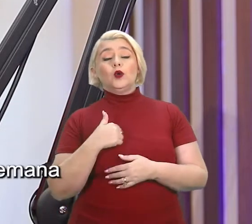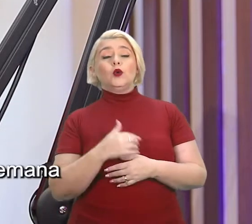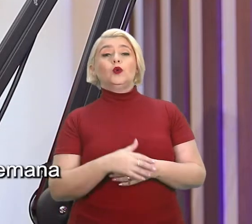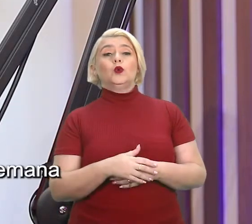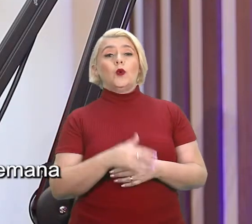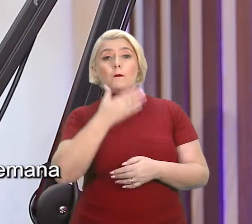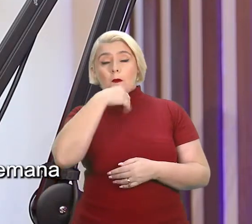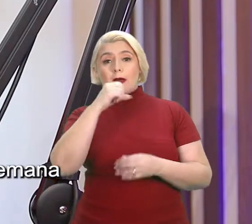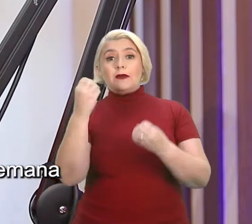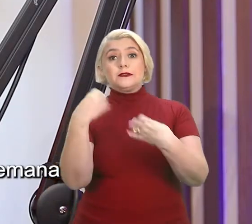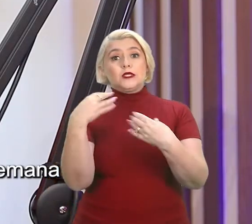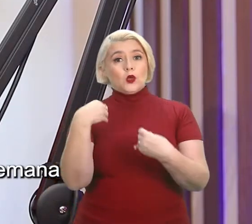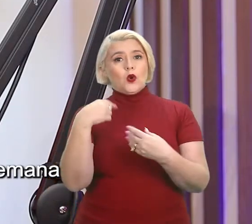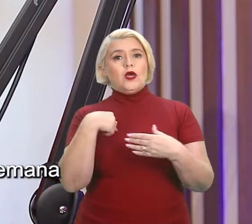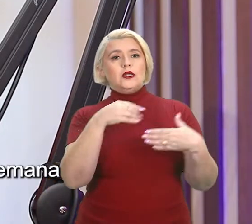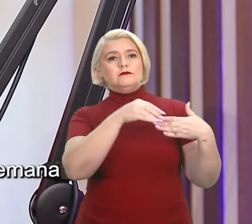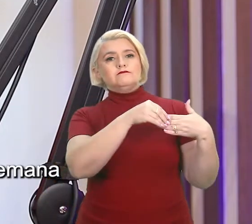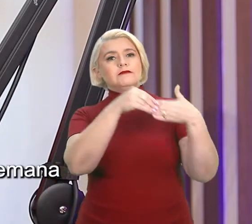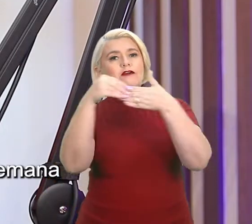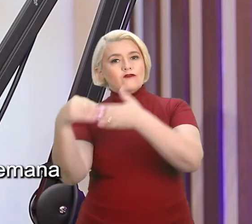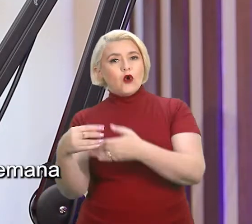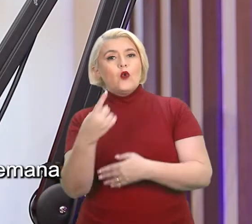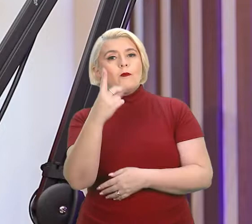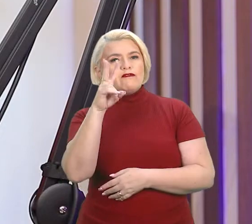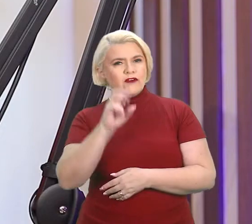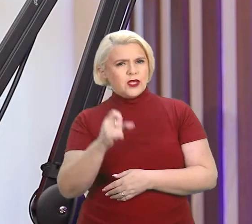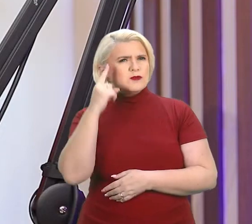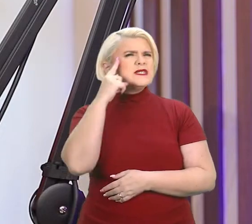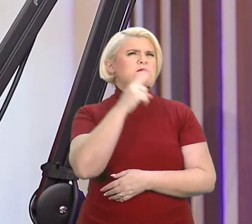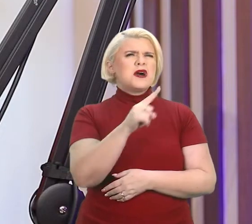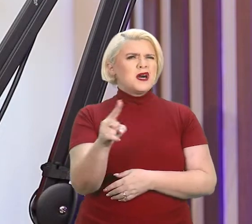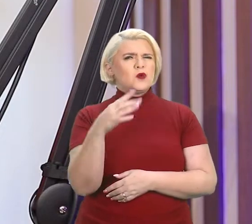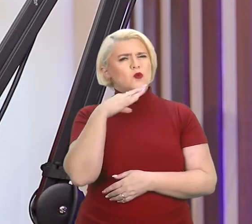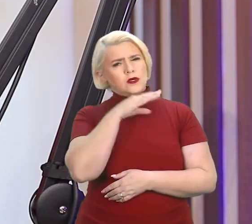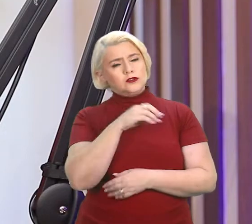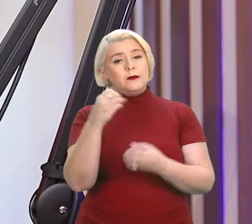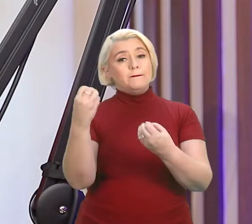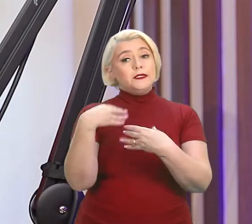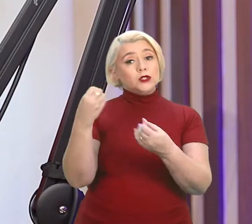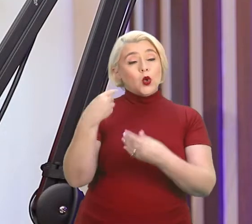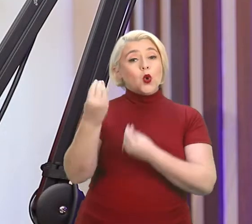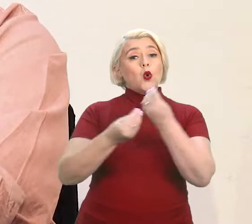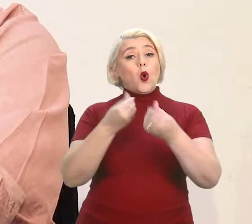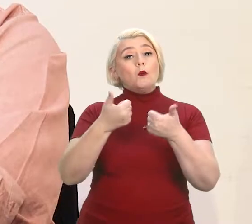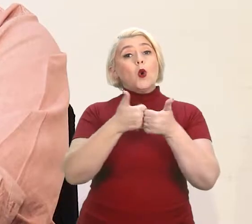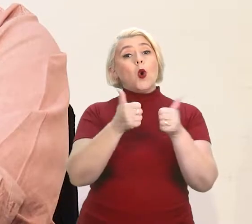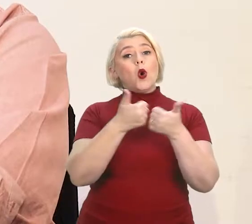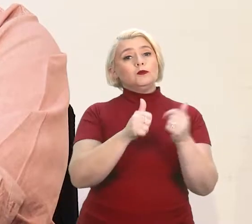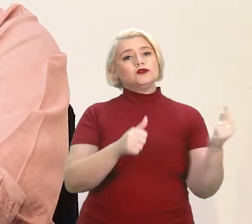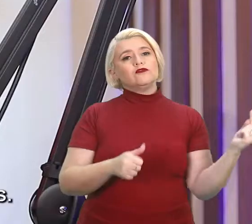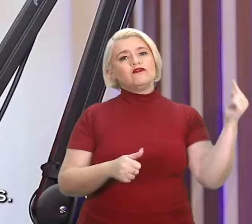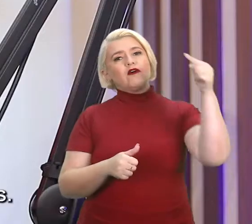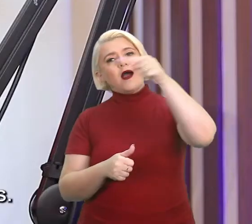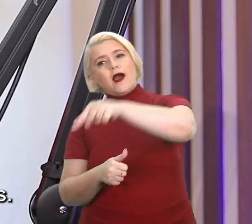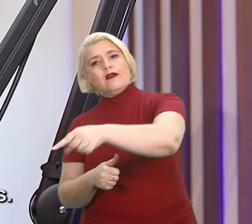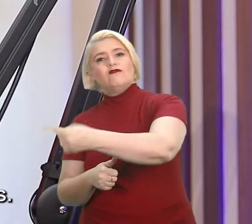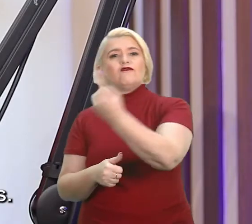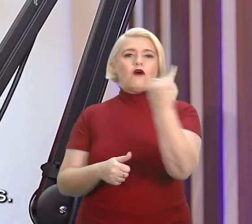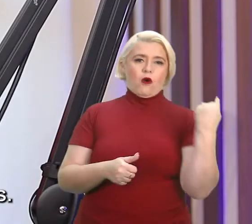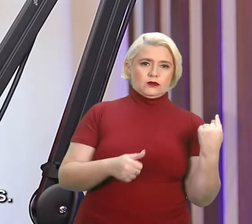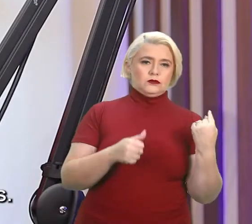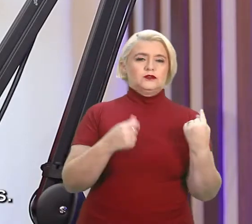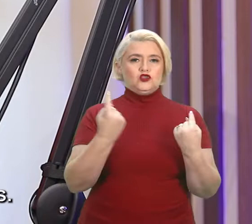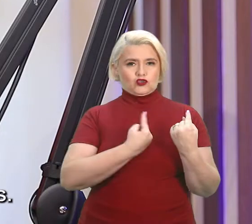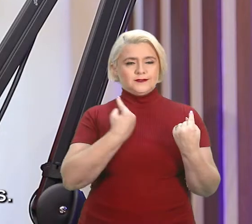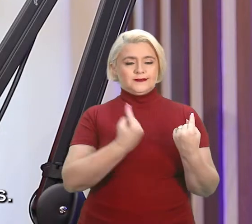foi comigo algumas vezes, acho que uma semana, me ensinando a andar de ônibus sozinha, né? E aí